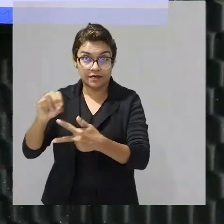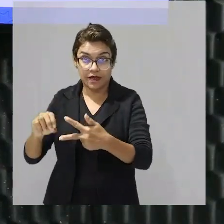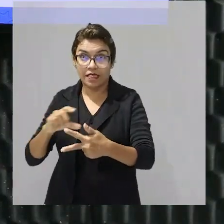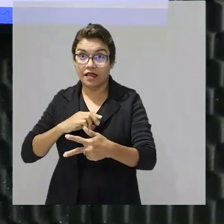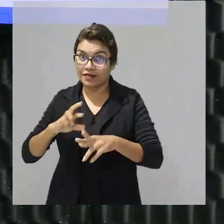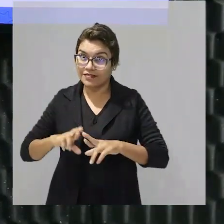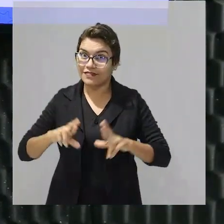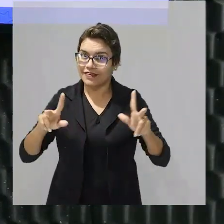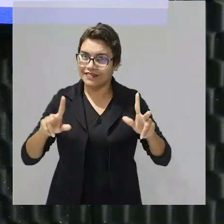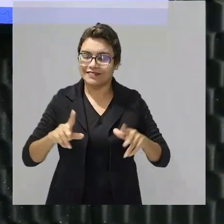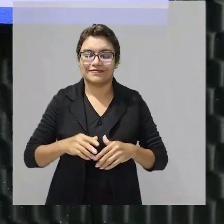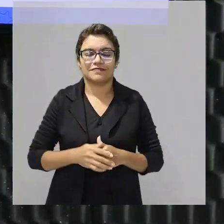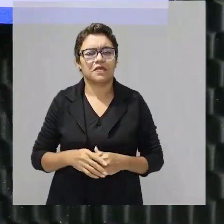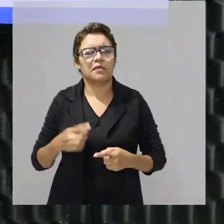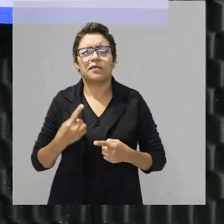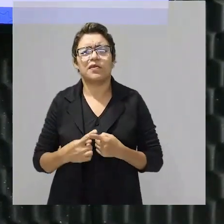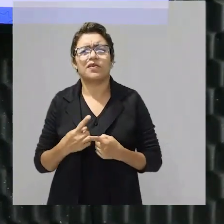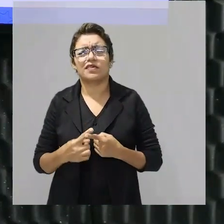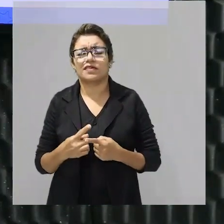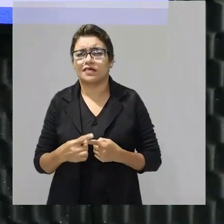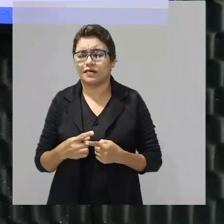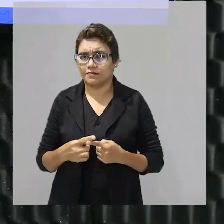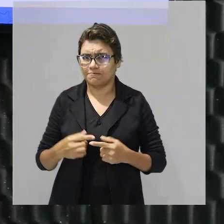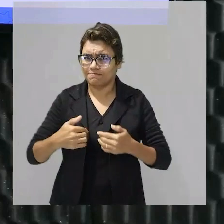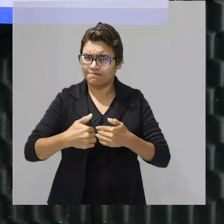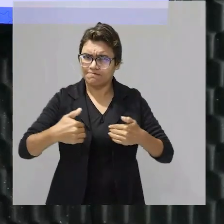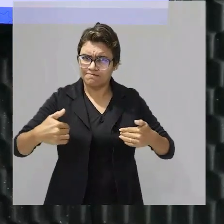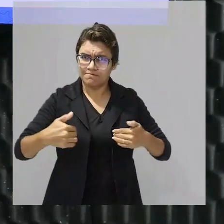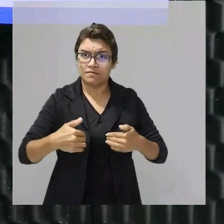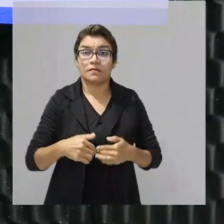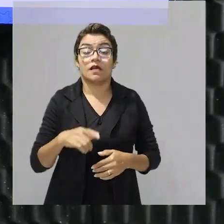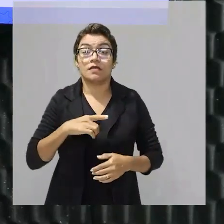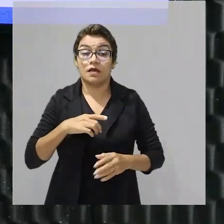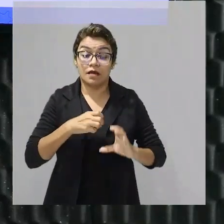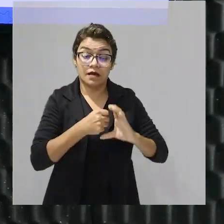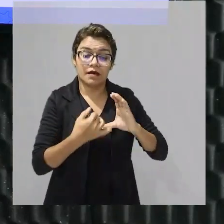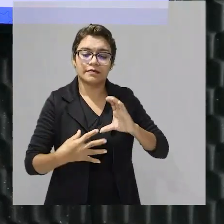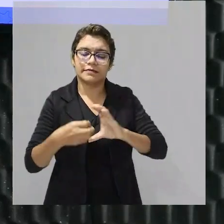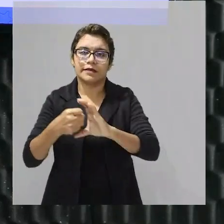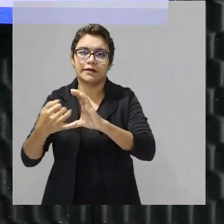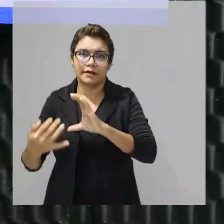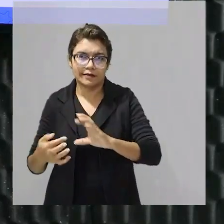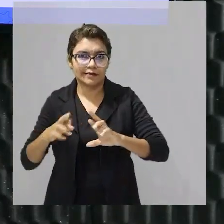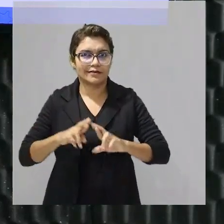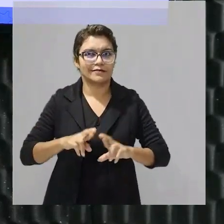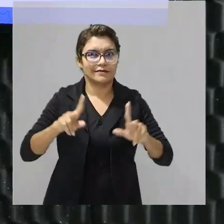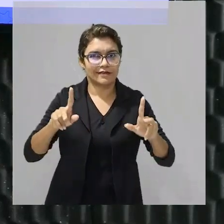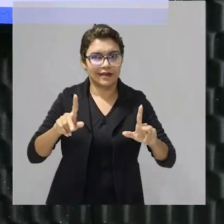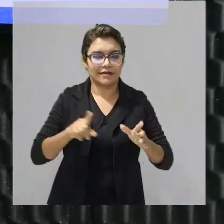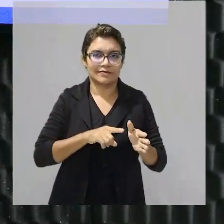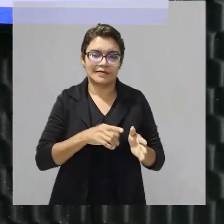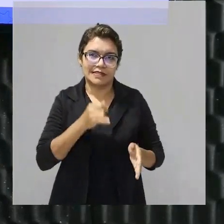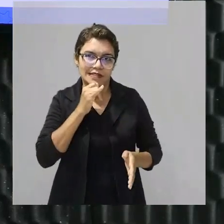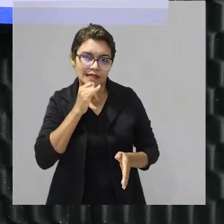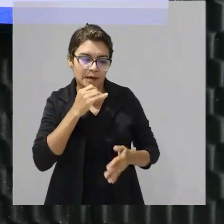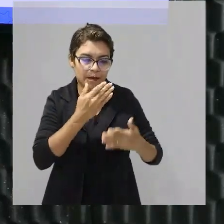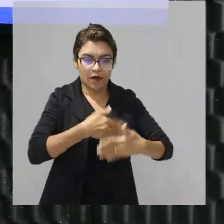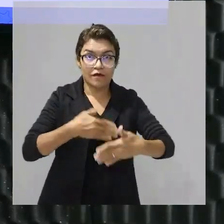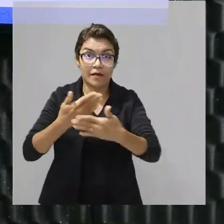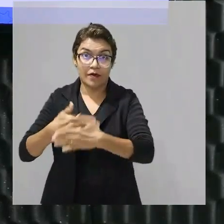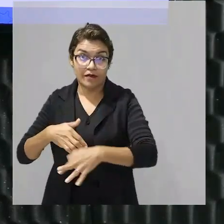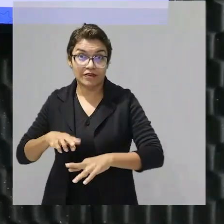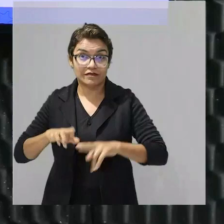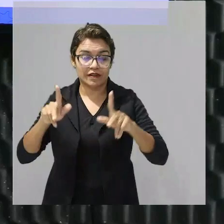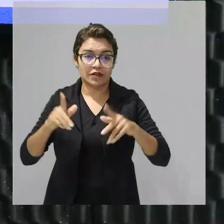Olá, pessoal! Tudo bem com vocês? Sou a professora Conceição Alencar e começa agora a sua aula do preparatório